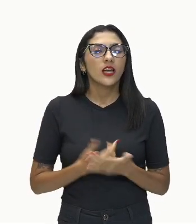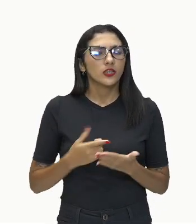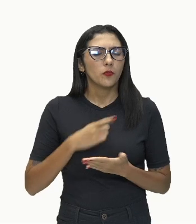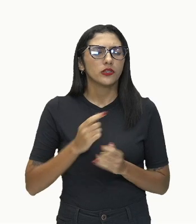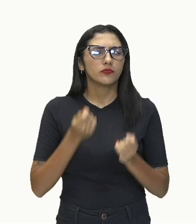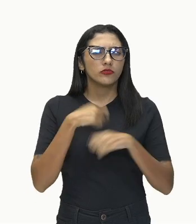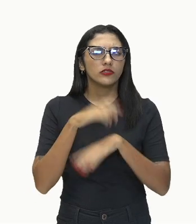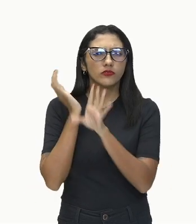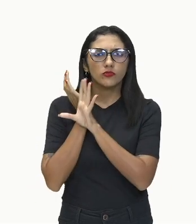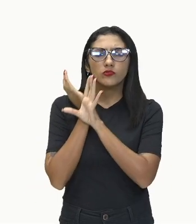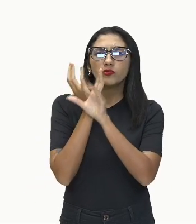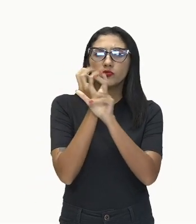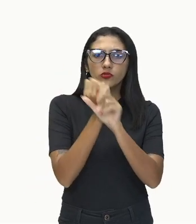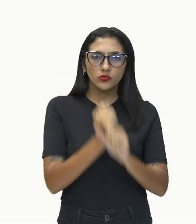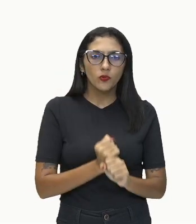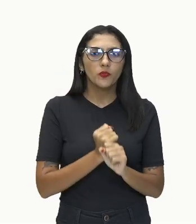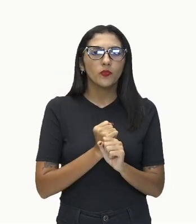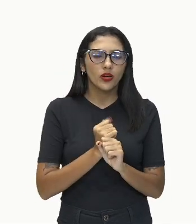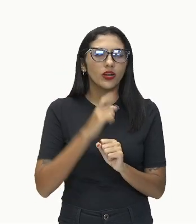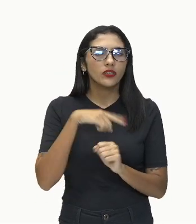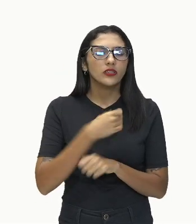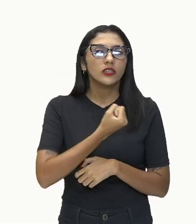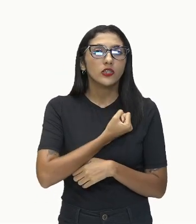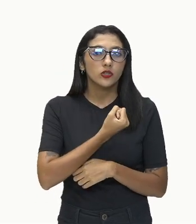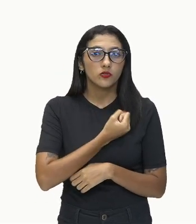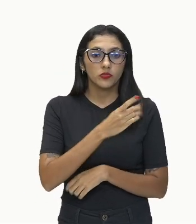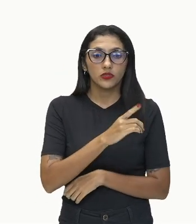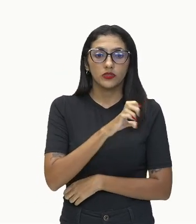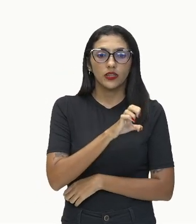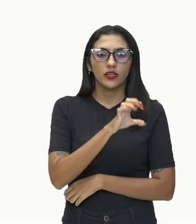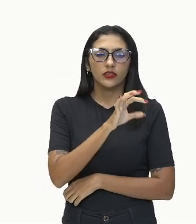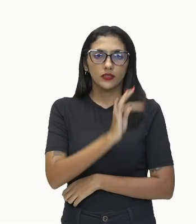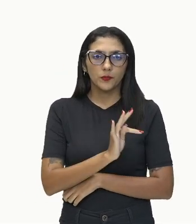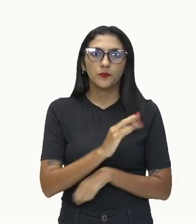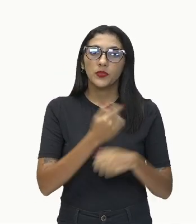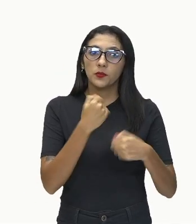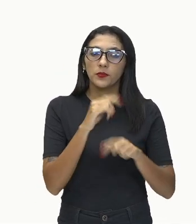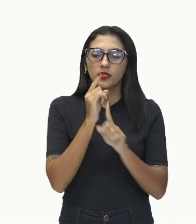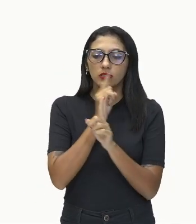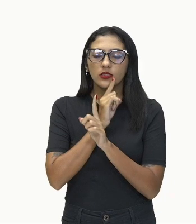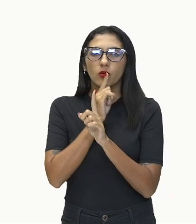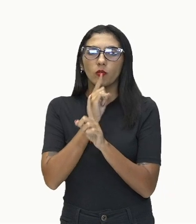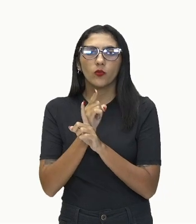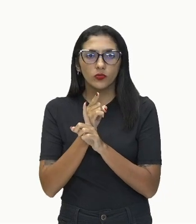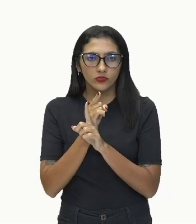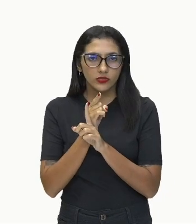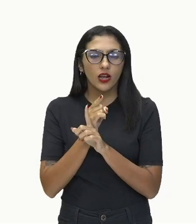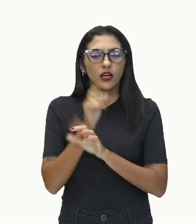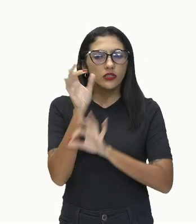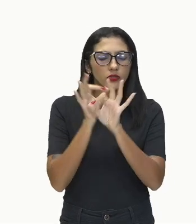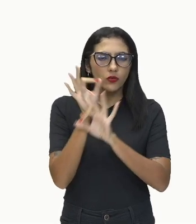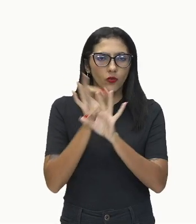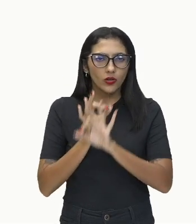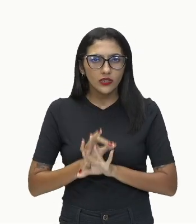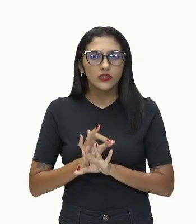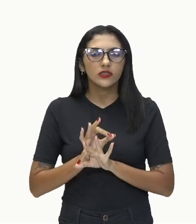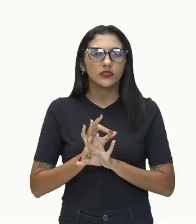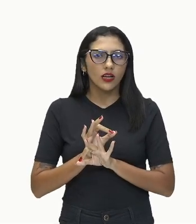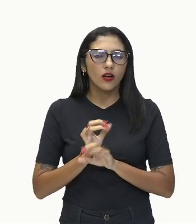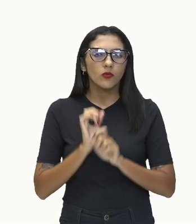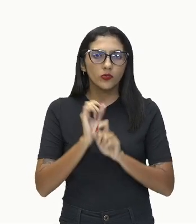cálculo do determinante, nós iremos encontrar, ou melhor, nós iremos trabalhar